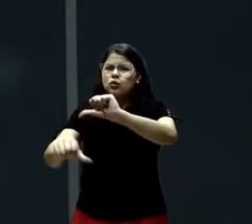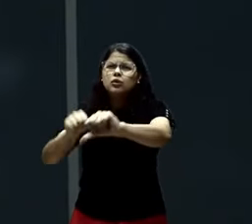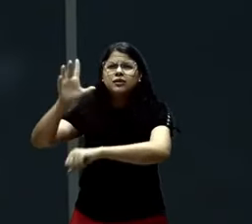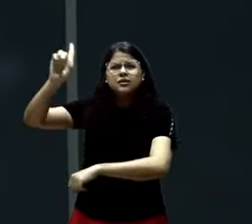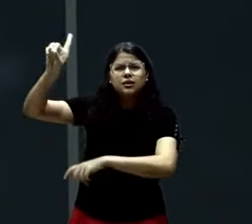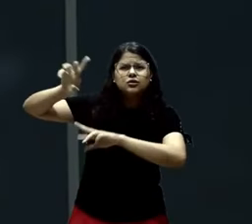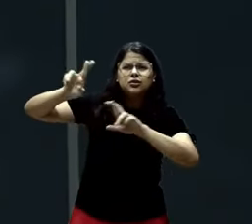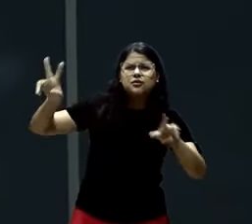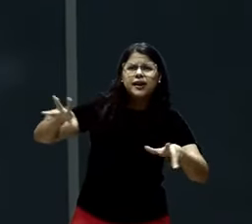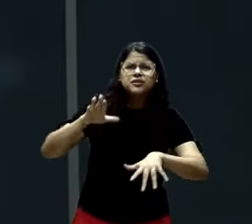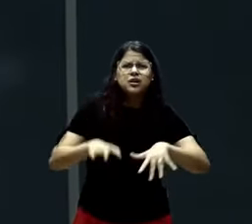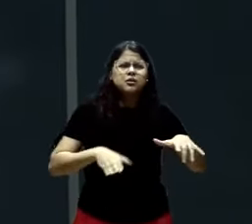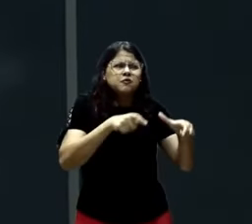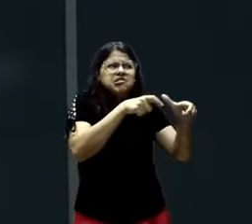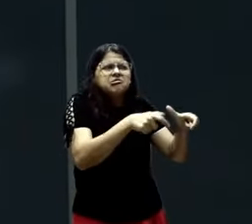mas Deus abre.